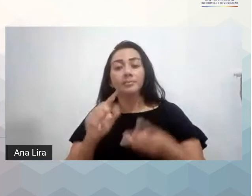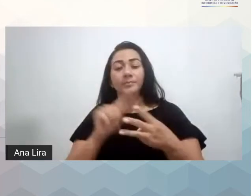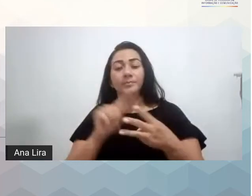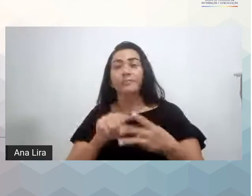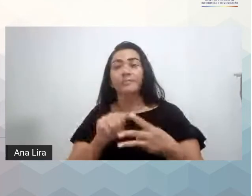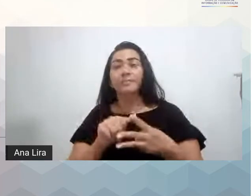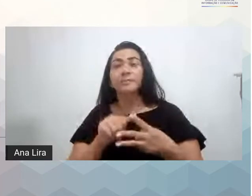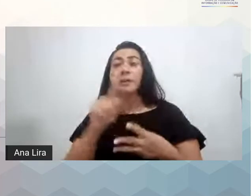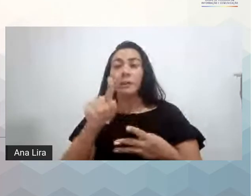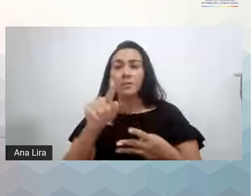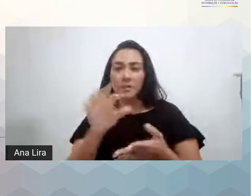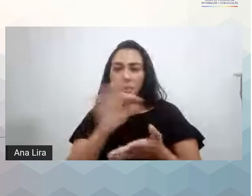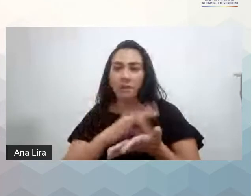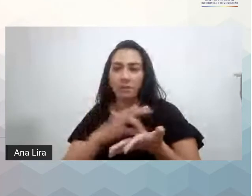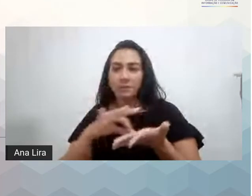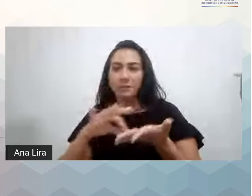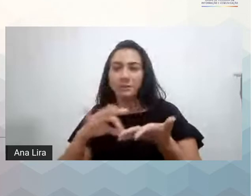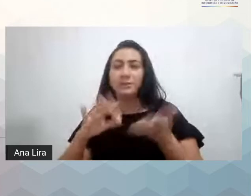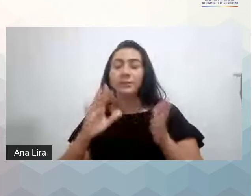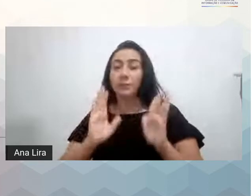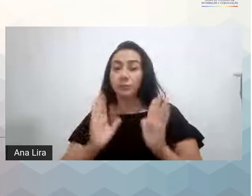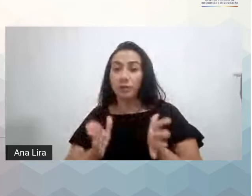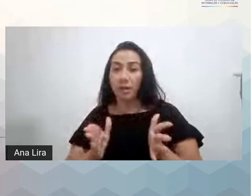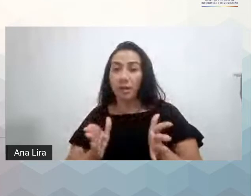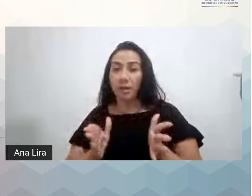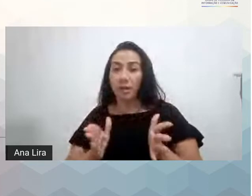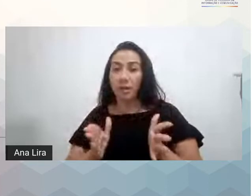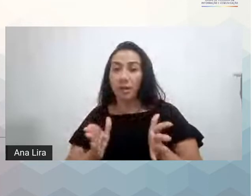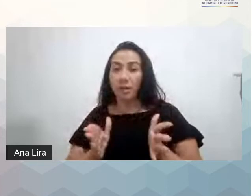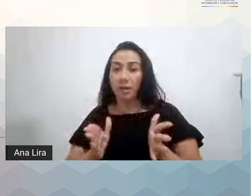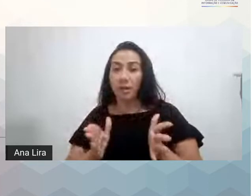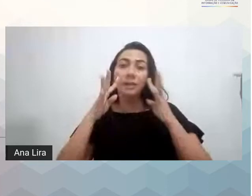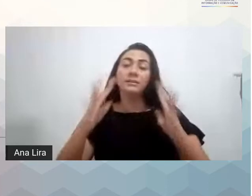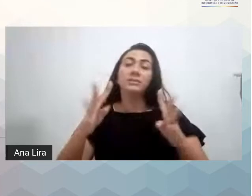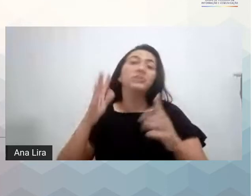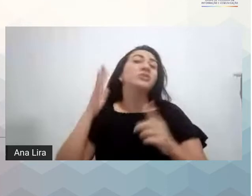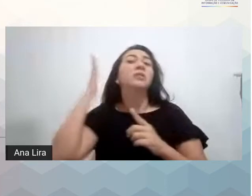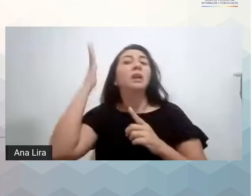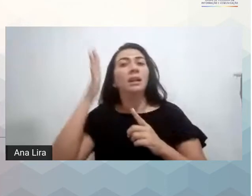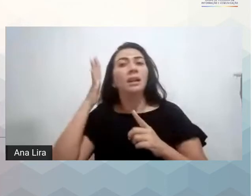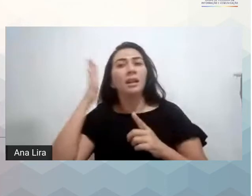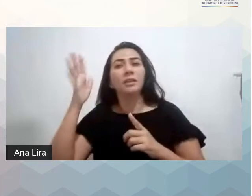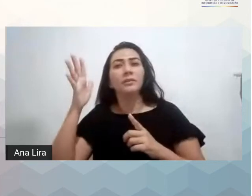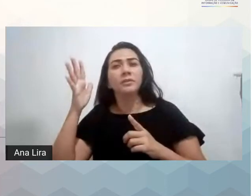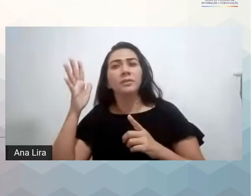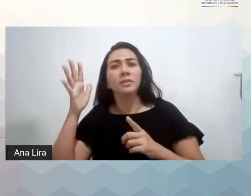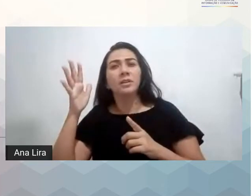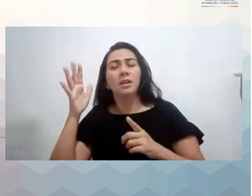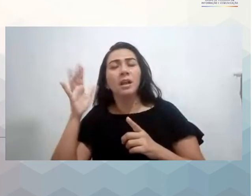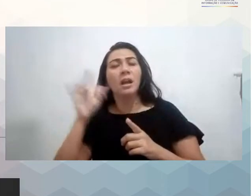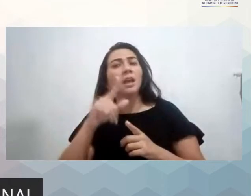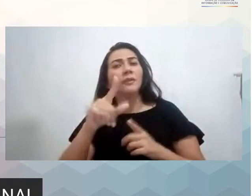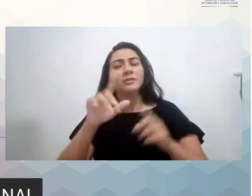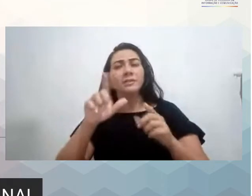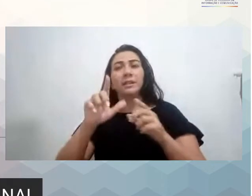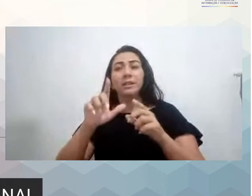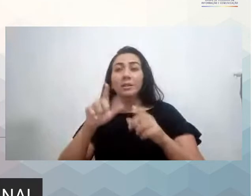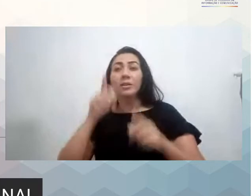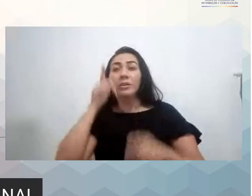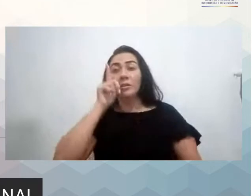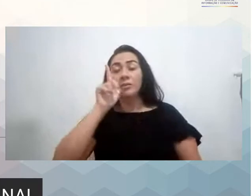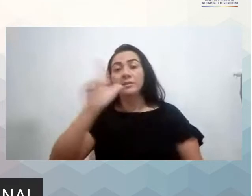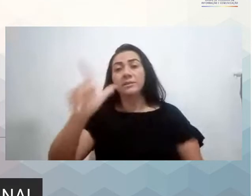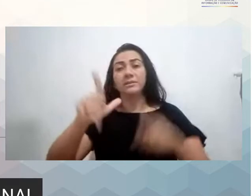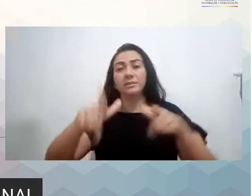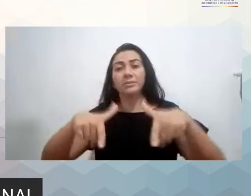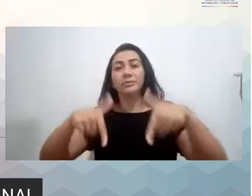nos ajuda, mas não garante o seu certificado. Por isso que, ao final da nossa